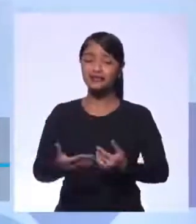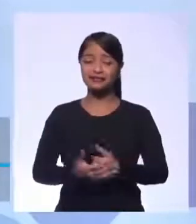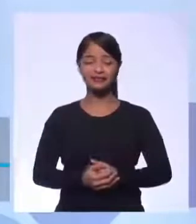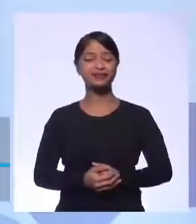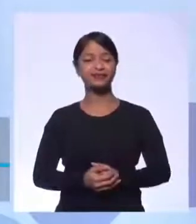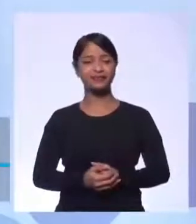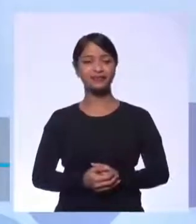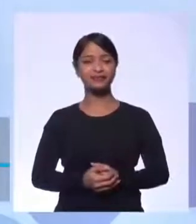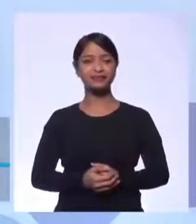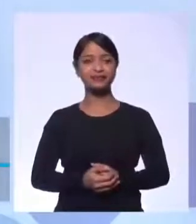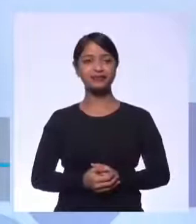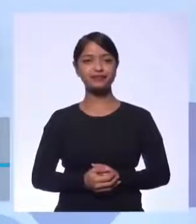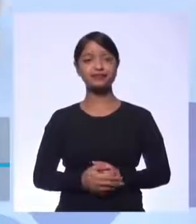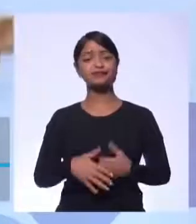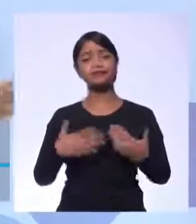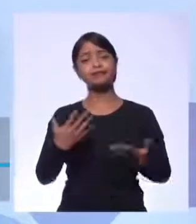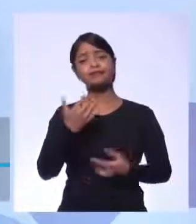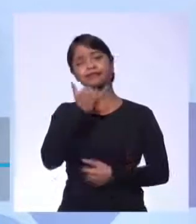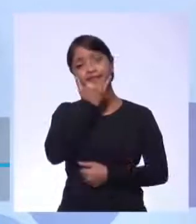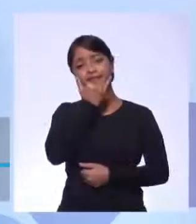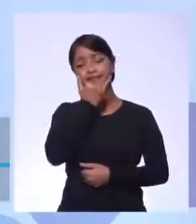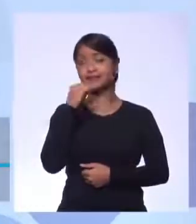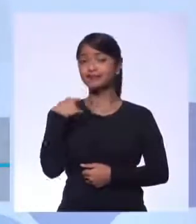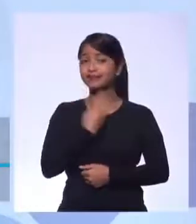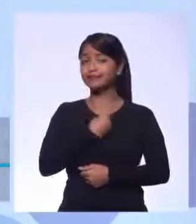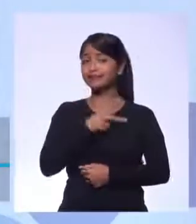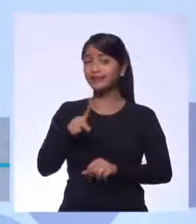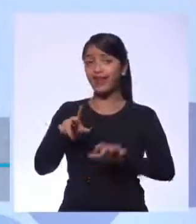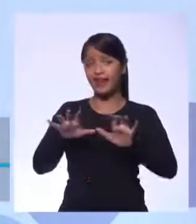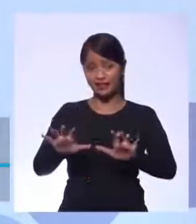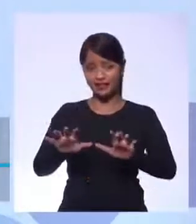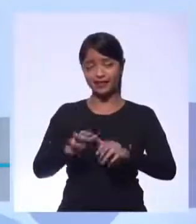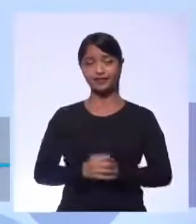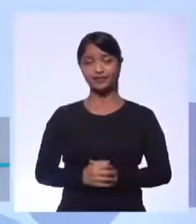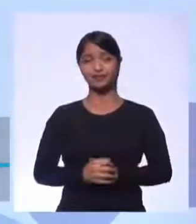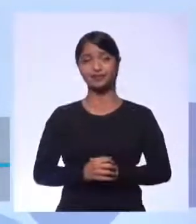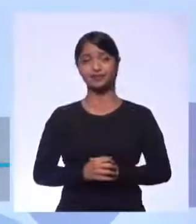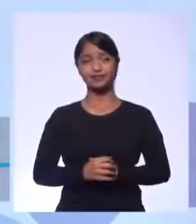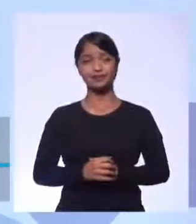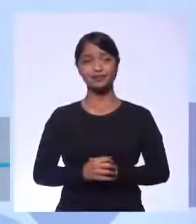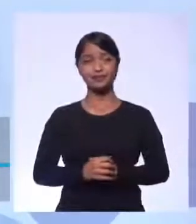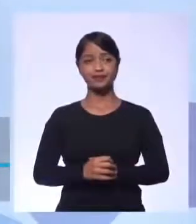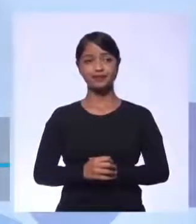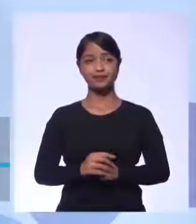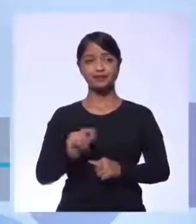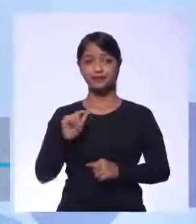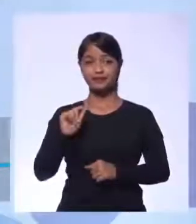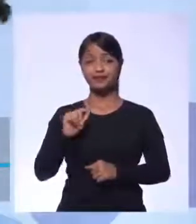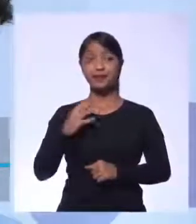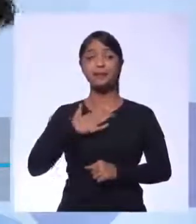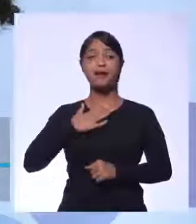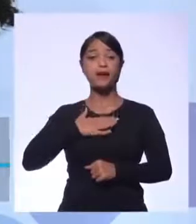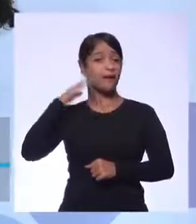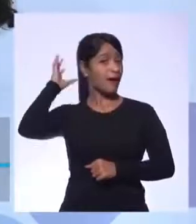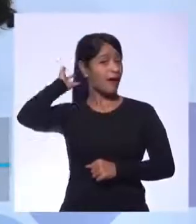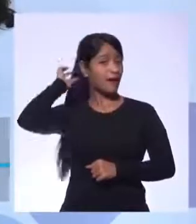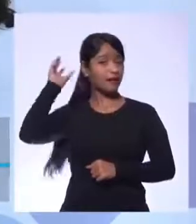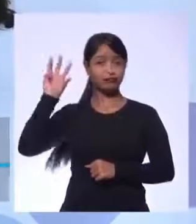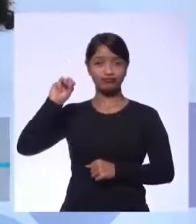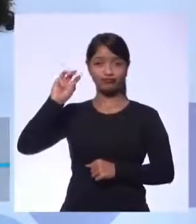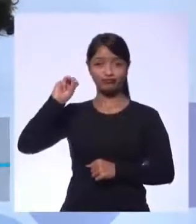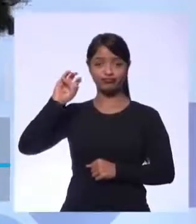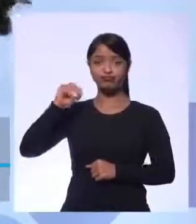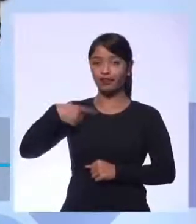gente, perdoa, professora é assim mesmo, né? Eu coloquei aqui a minha piranha de cabelo, porque eu acho que ficou mais